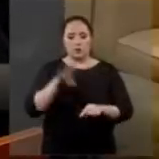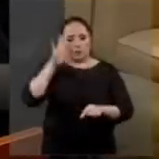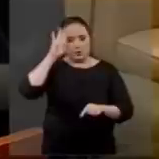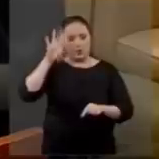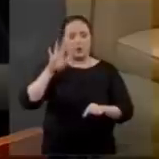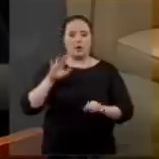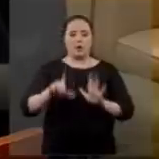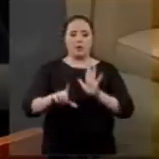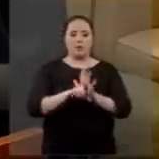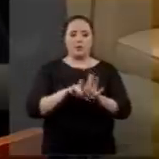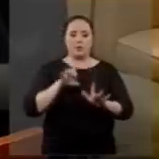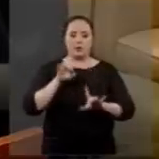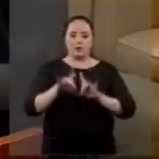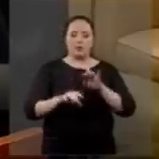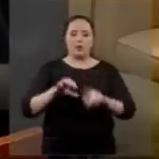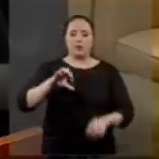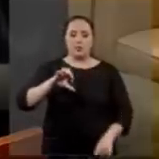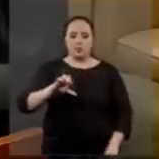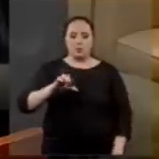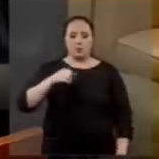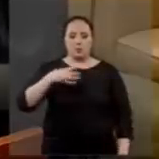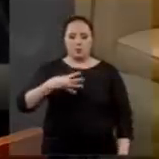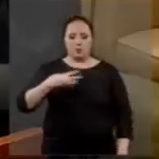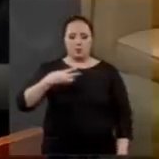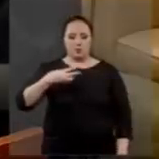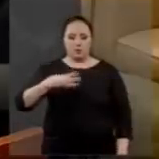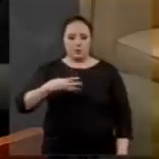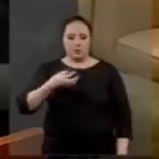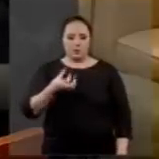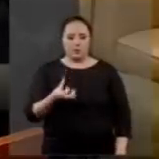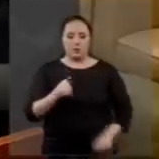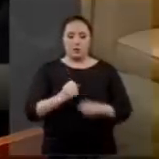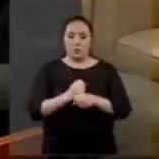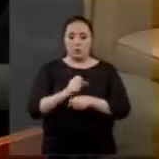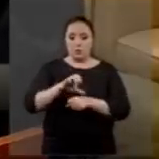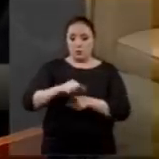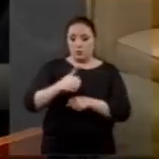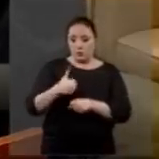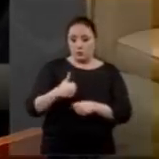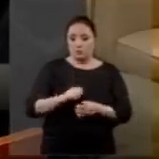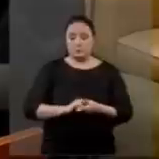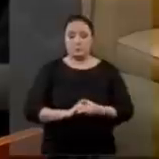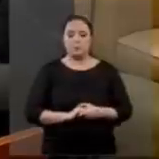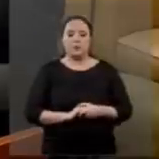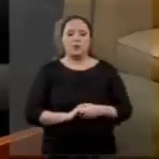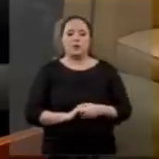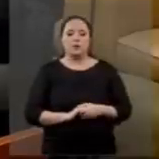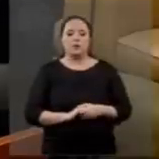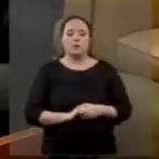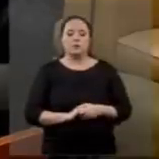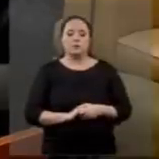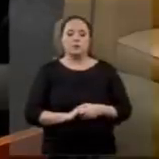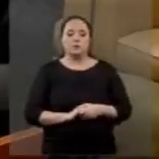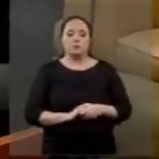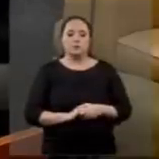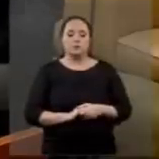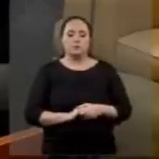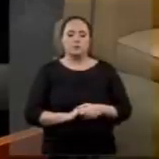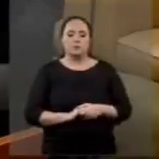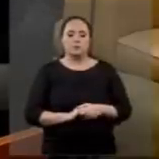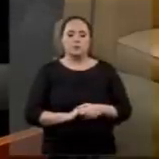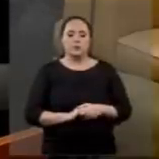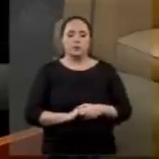Estadual 9.453, de 91. A jurisprudência da Excelsa Corte afirma quanto ao entendimento de que o